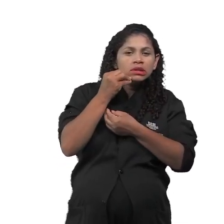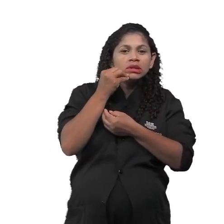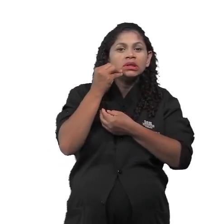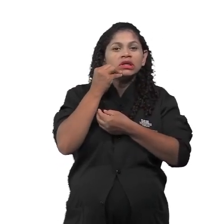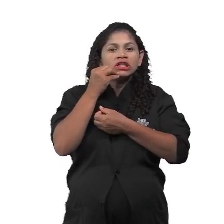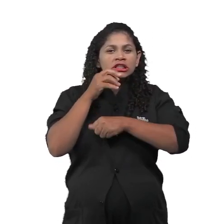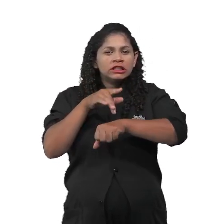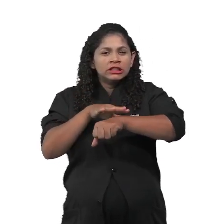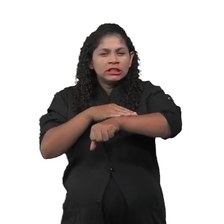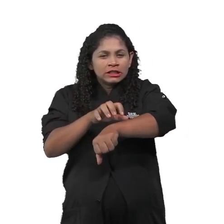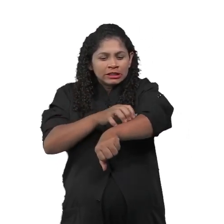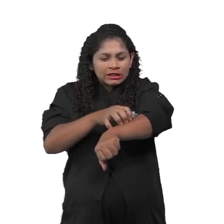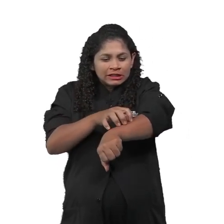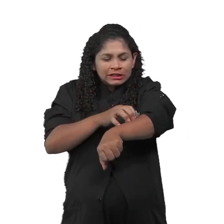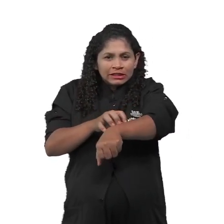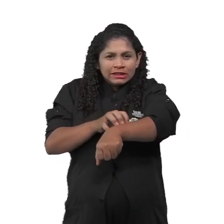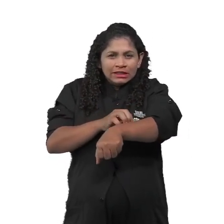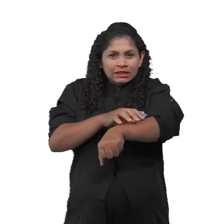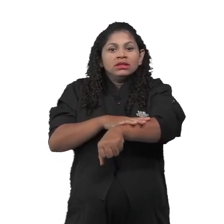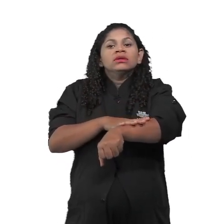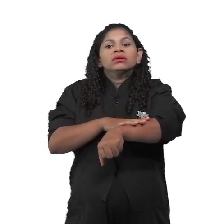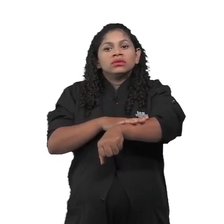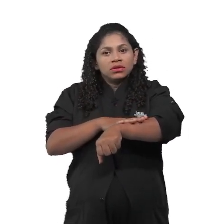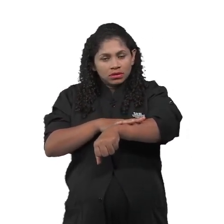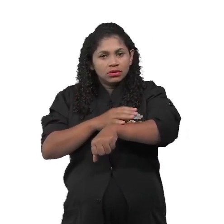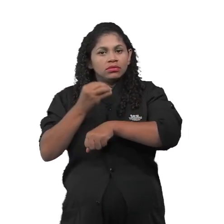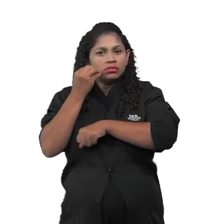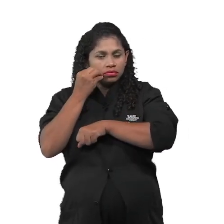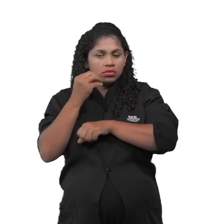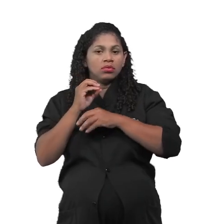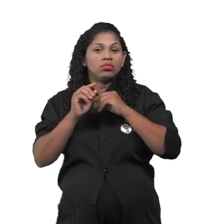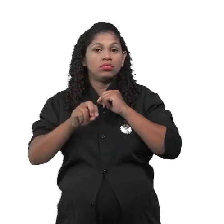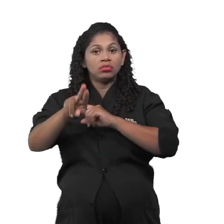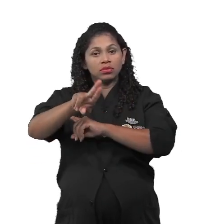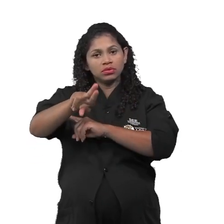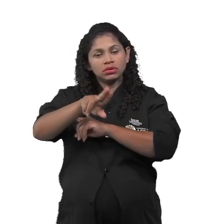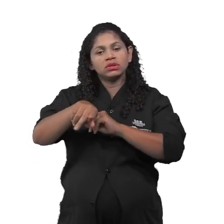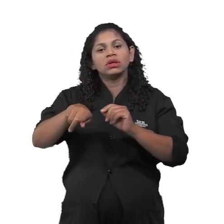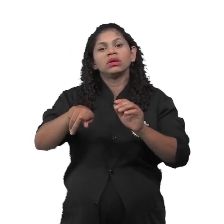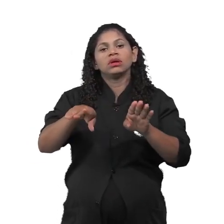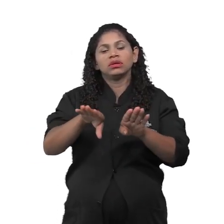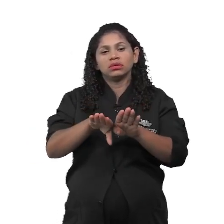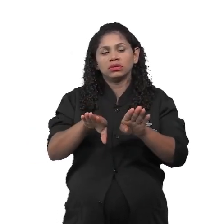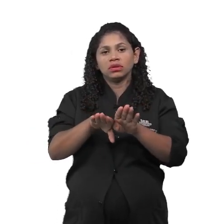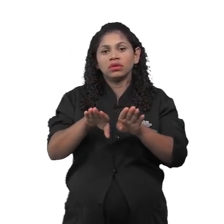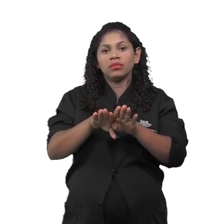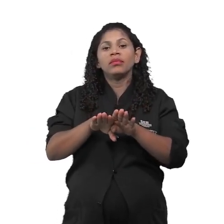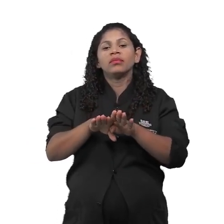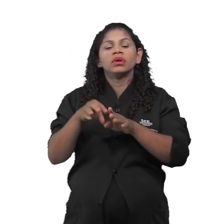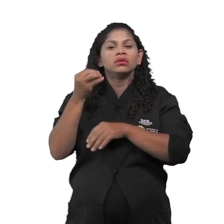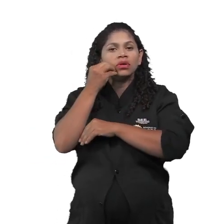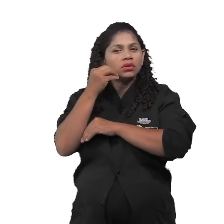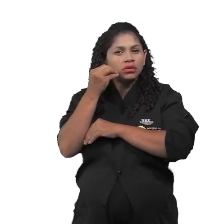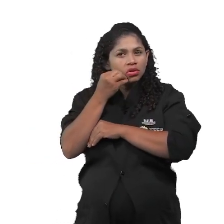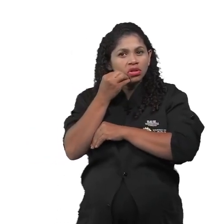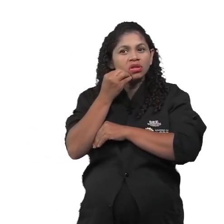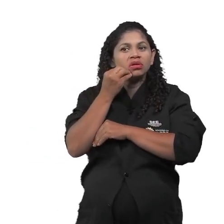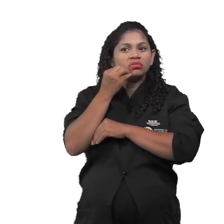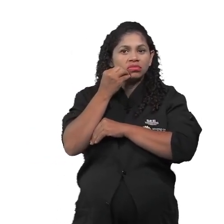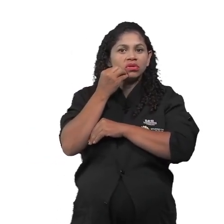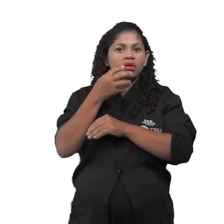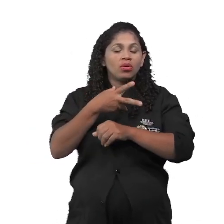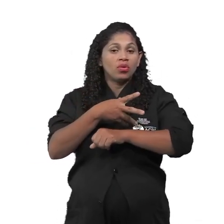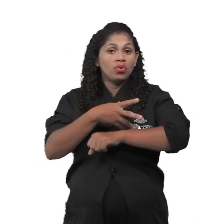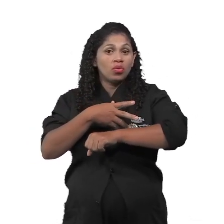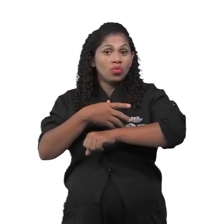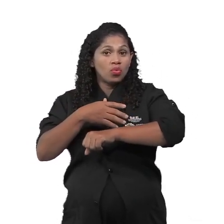superficial, né? E ele vai fazer o teste da alergia e também ele pode ser utilizado para fazer o teste do PPD, que é o teste para ver se a pessoa teve